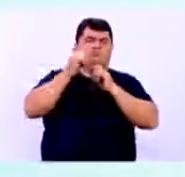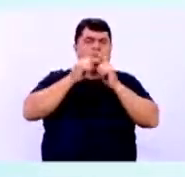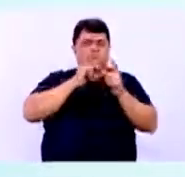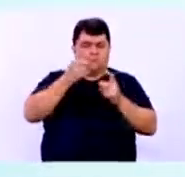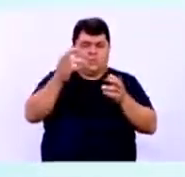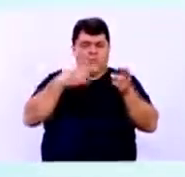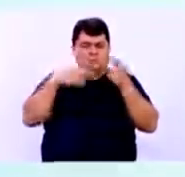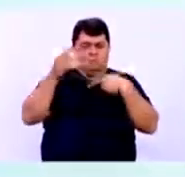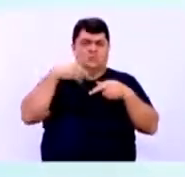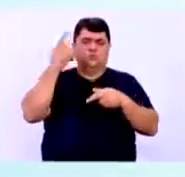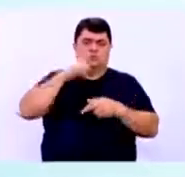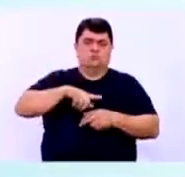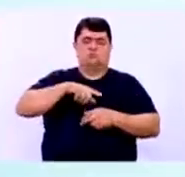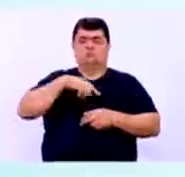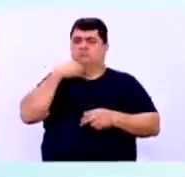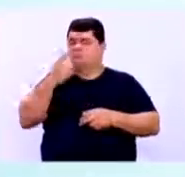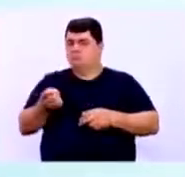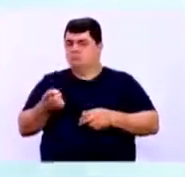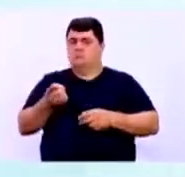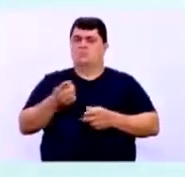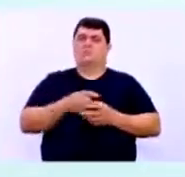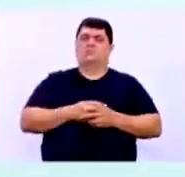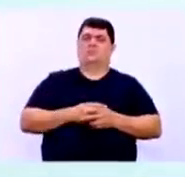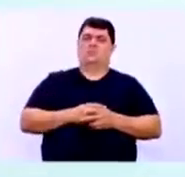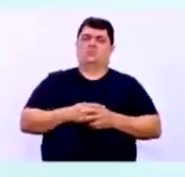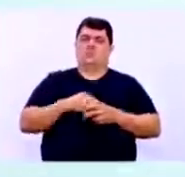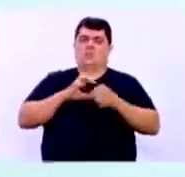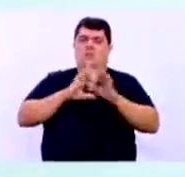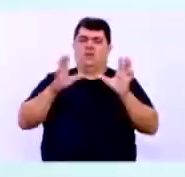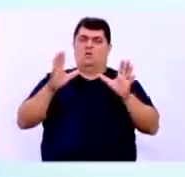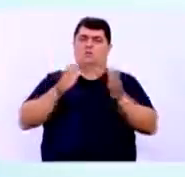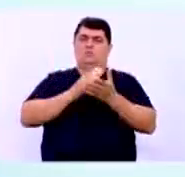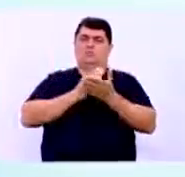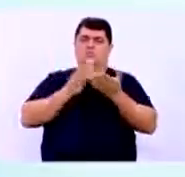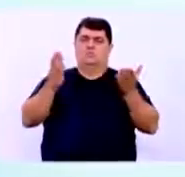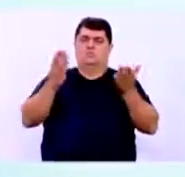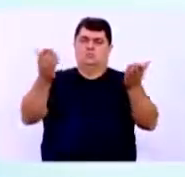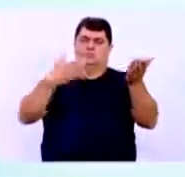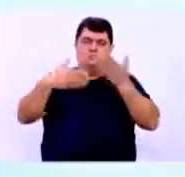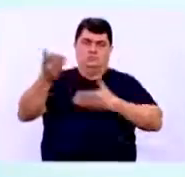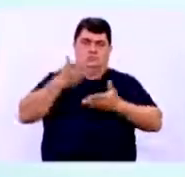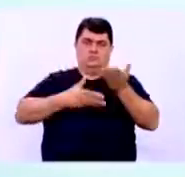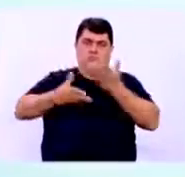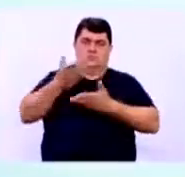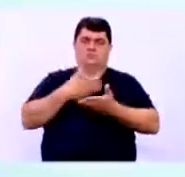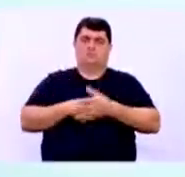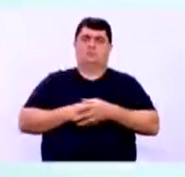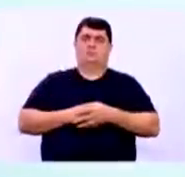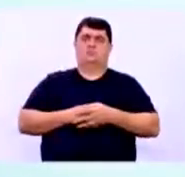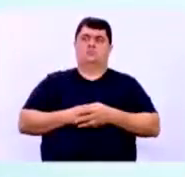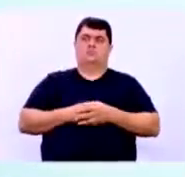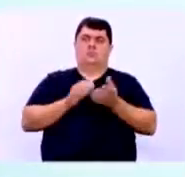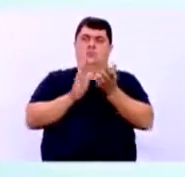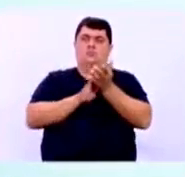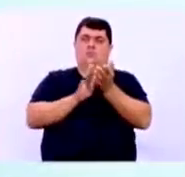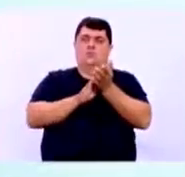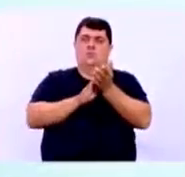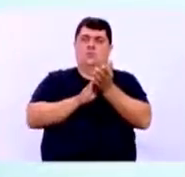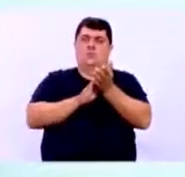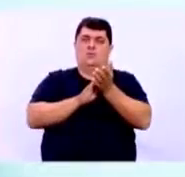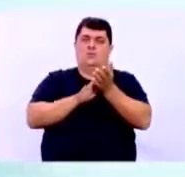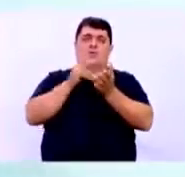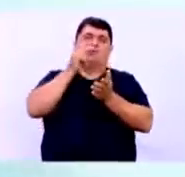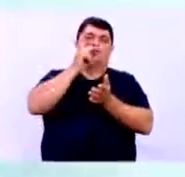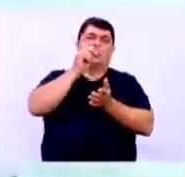responder se conseguiu fazer ou não conseguiu fazer. Vamos lá, tá aberto. Eu quero ver a participação de vocês. Também, ó, parabéns aí pro pessoal